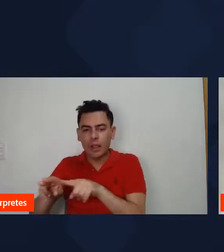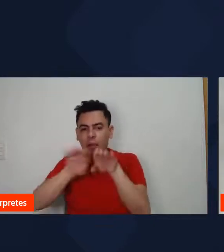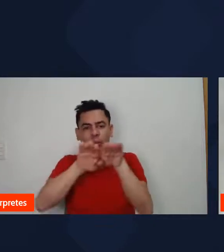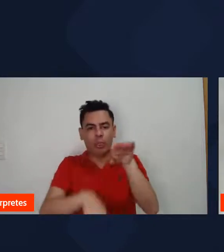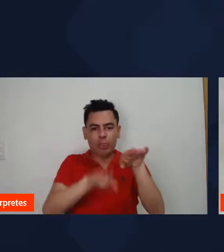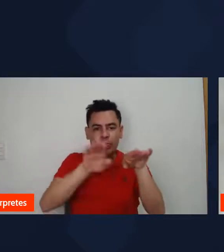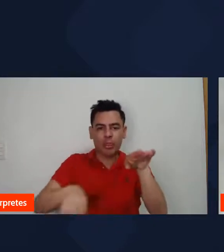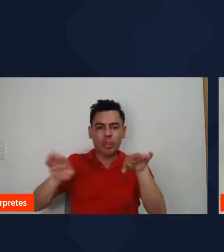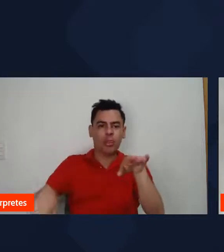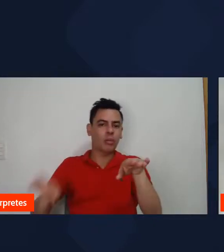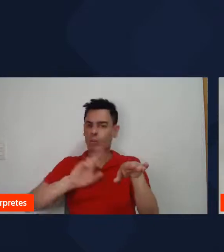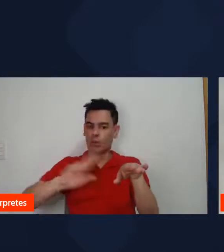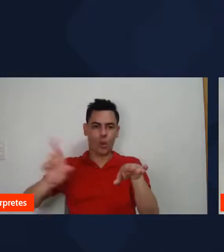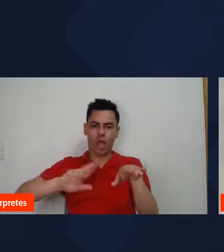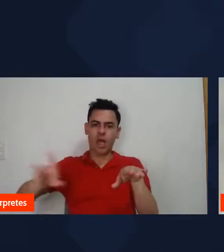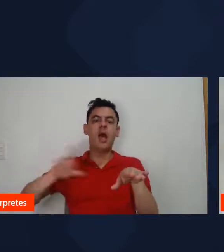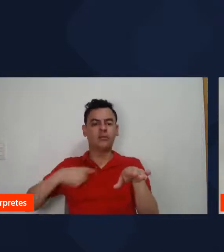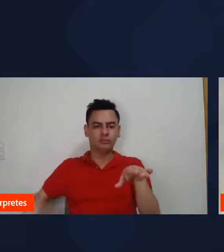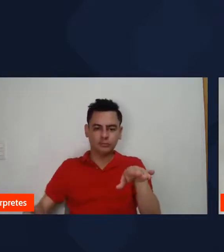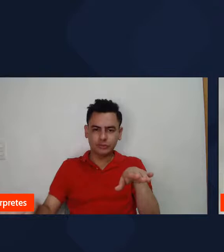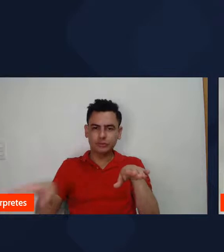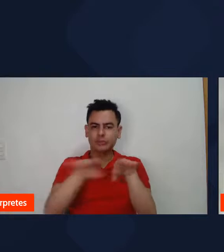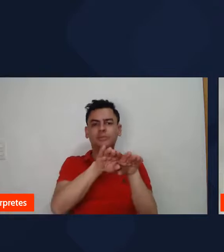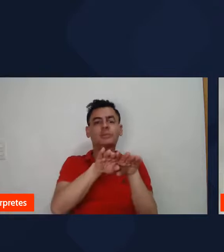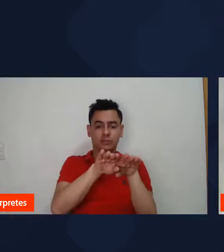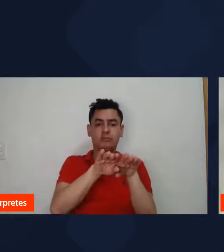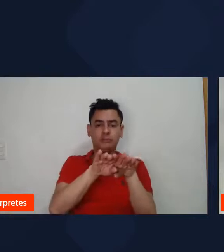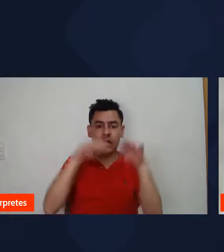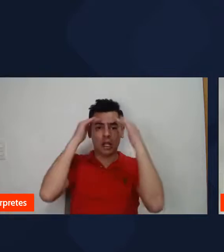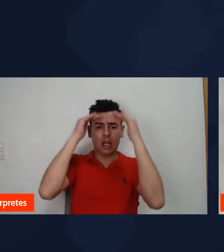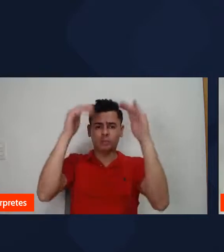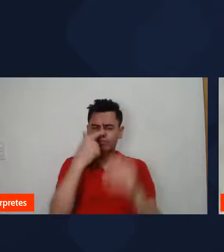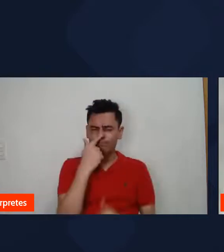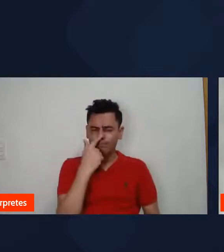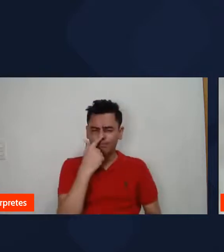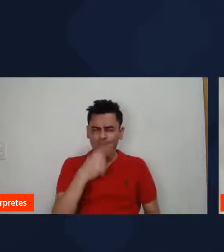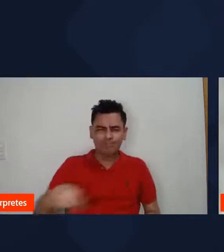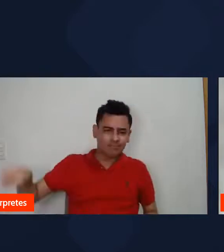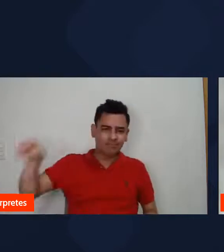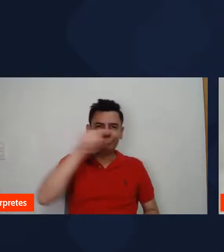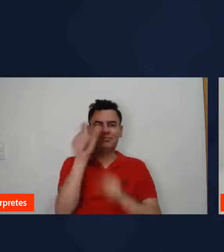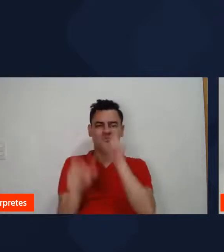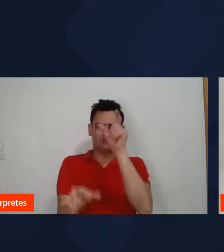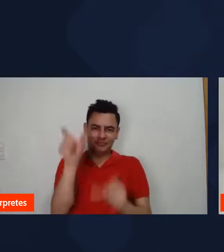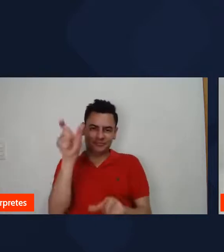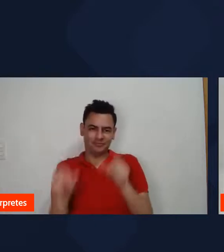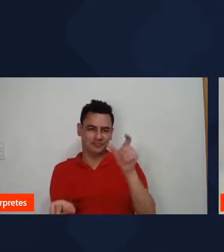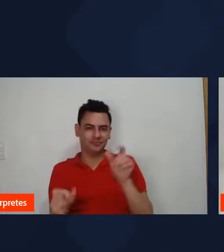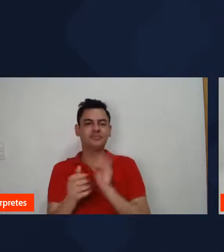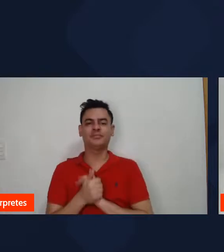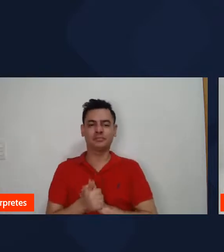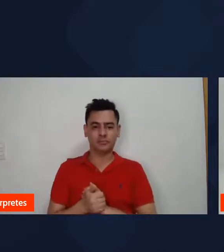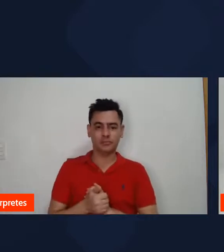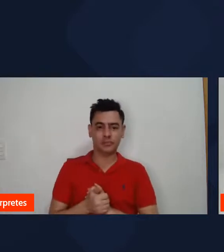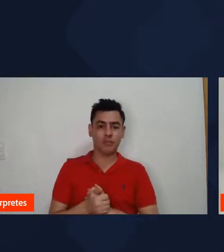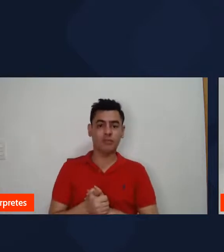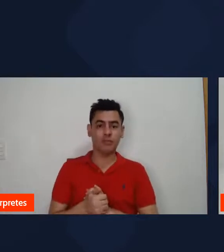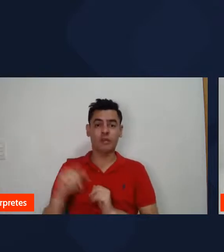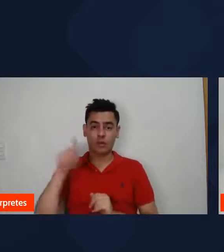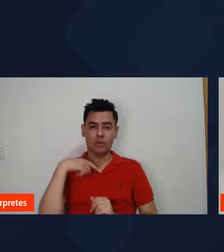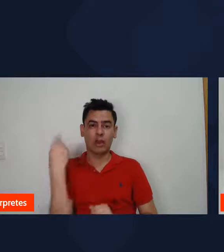desigualdades, fraterna e de profundo respeito pelas pessoas e pelo ambiente. Não sucumbiremos, não seremos